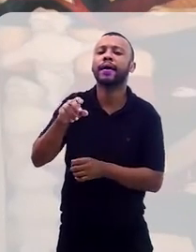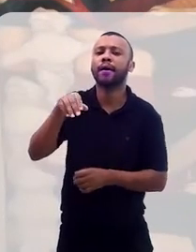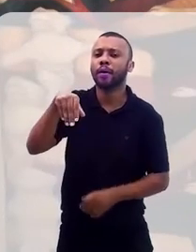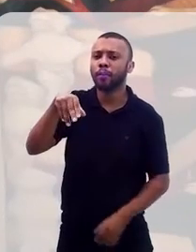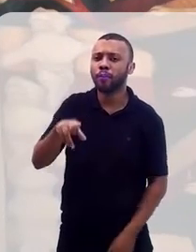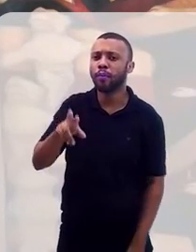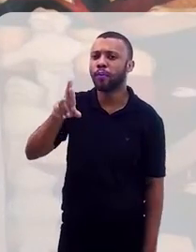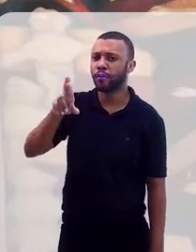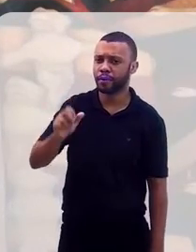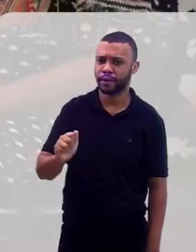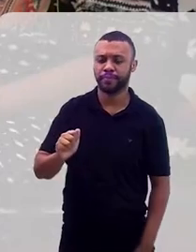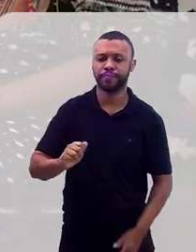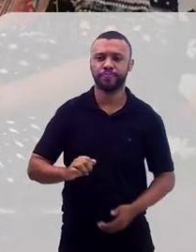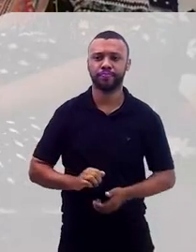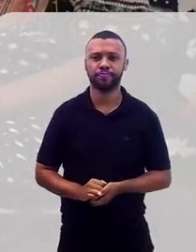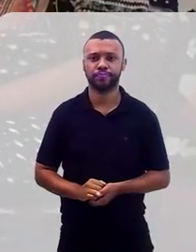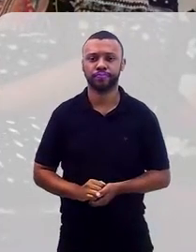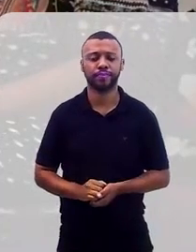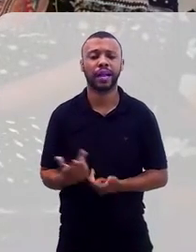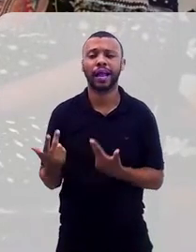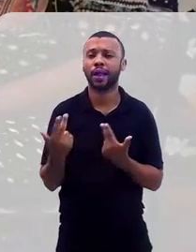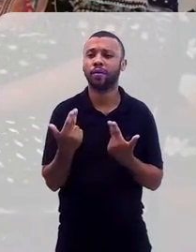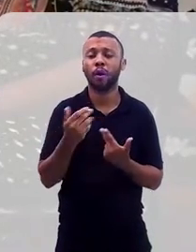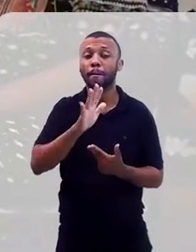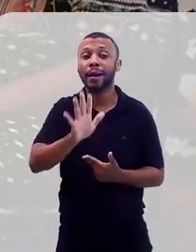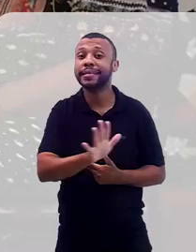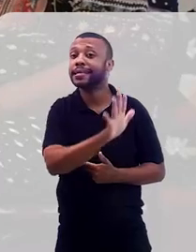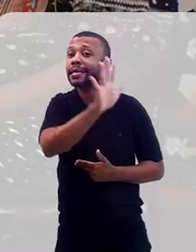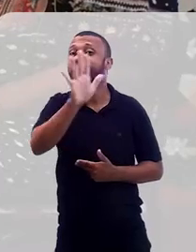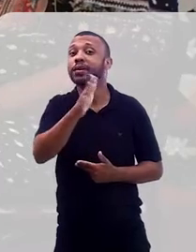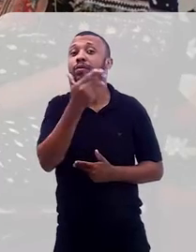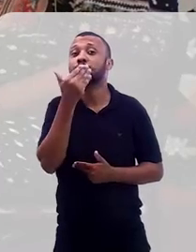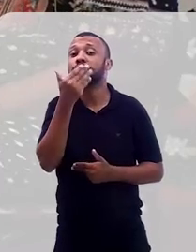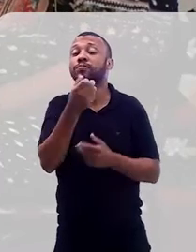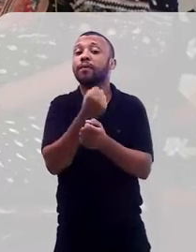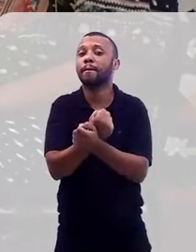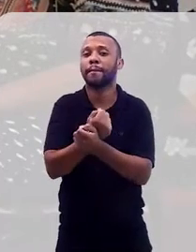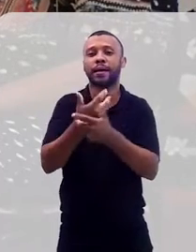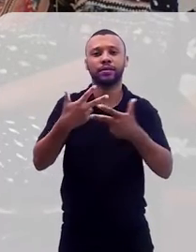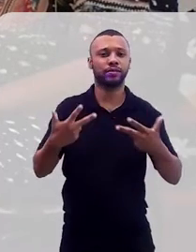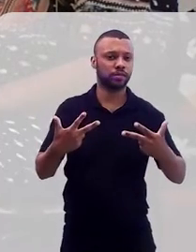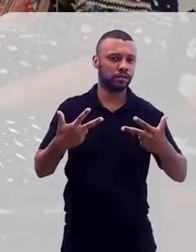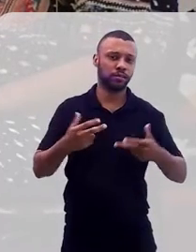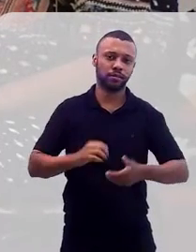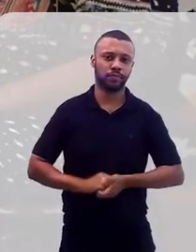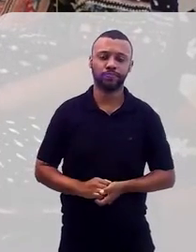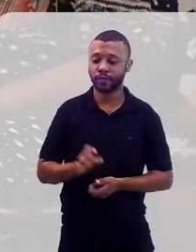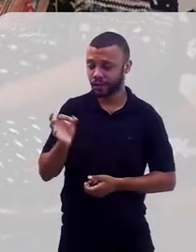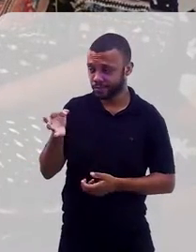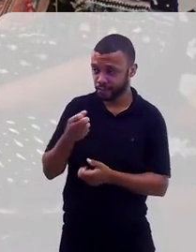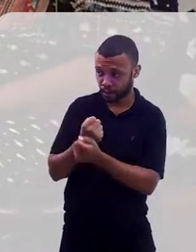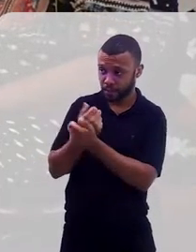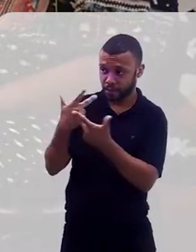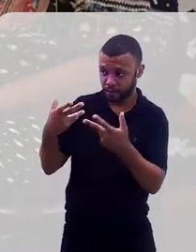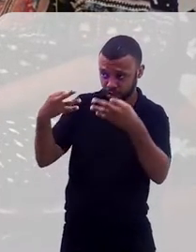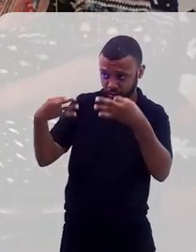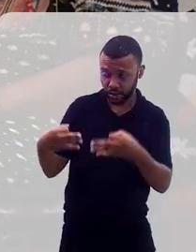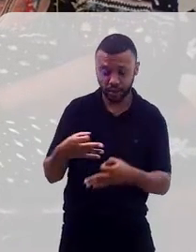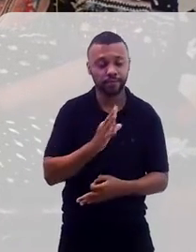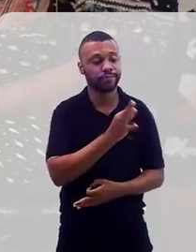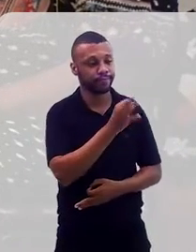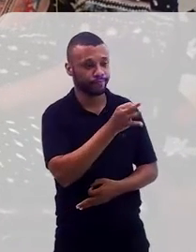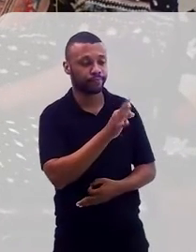que é ser Mura eh é como ser brasileiro é uma nação é uma etnia né então é uma